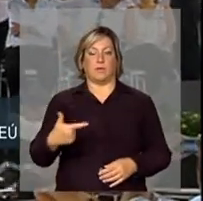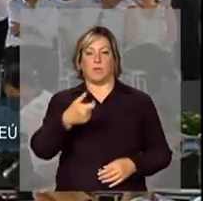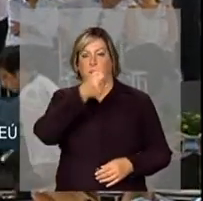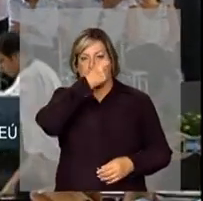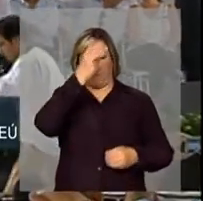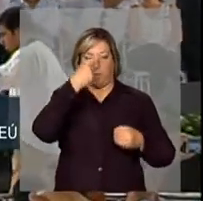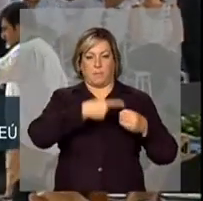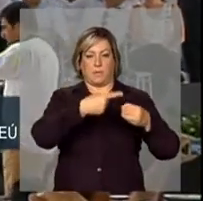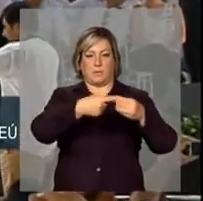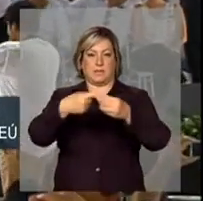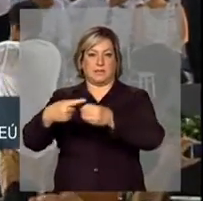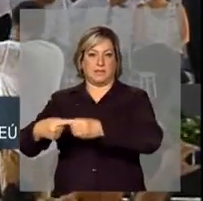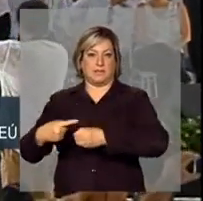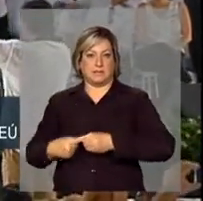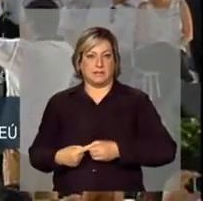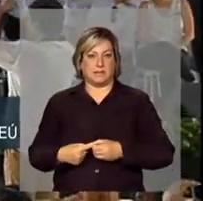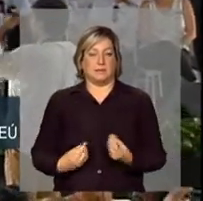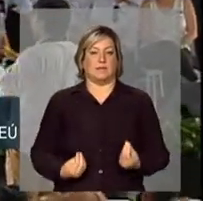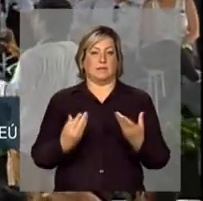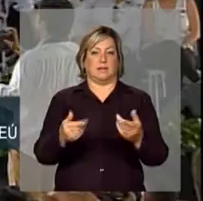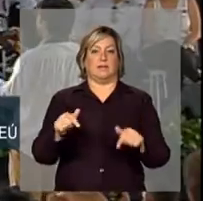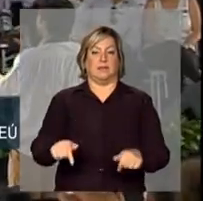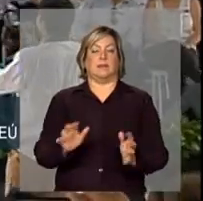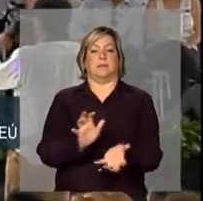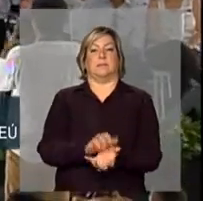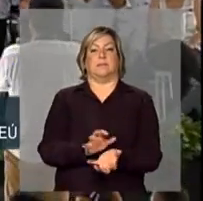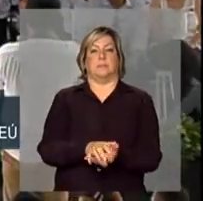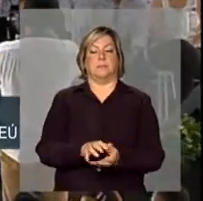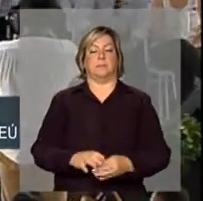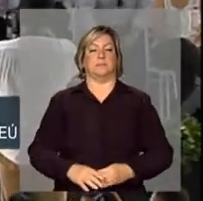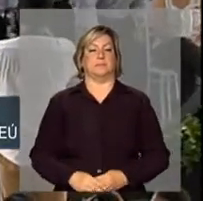municípios contemplados do estado de Pernambuco.